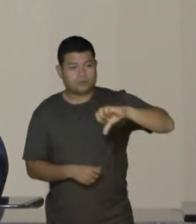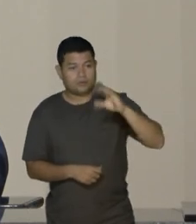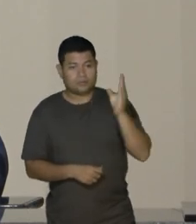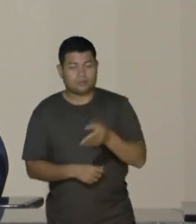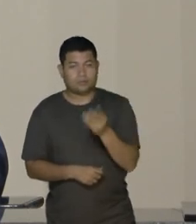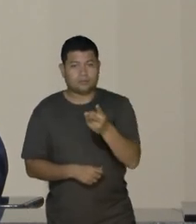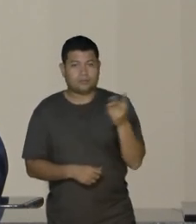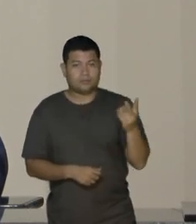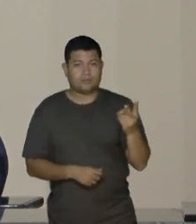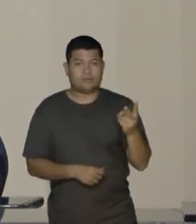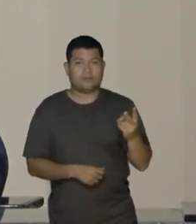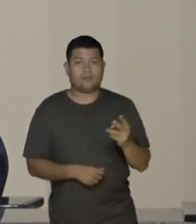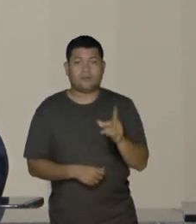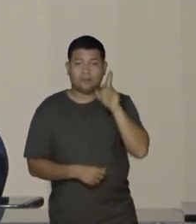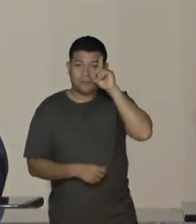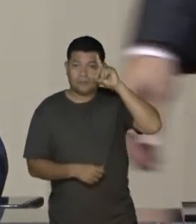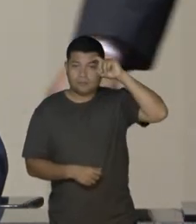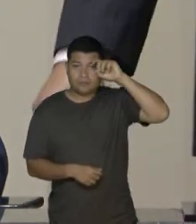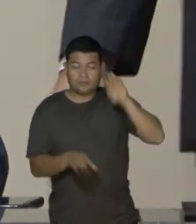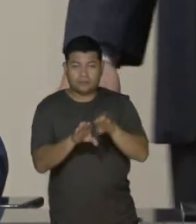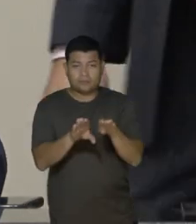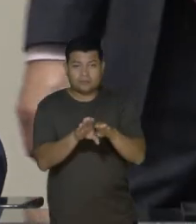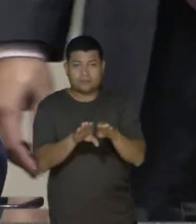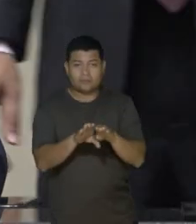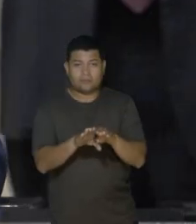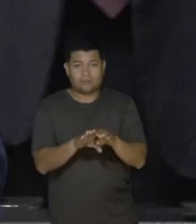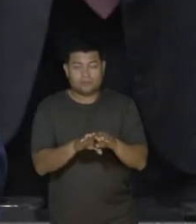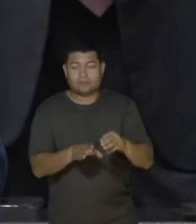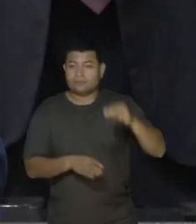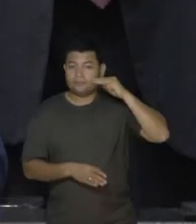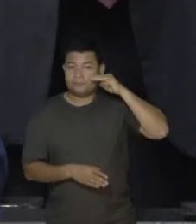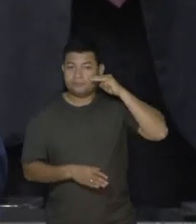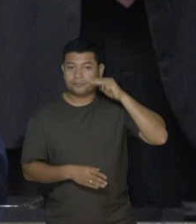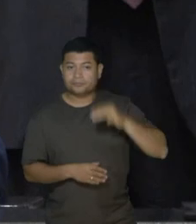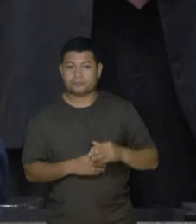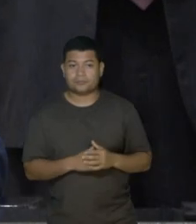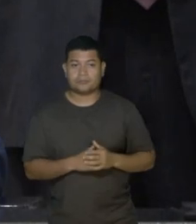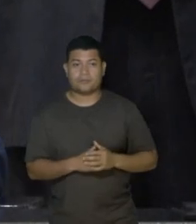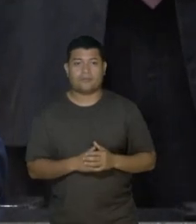289-2022, dos deputados Marcos Vieira e Maria Fengler, Marlene Fengler,